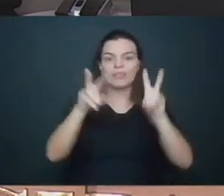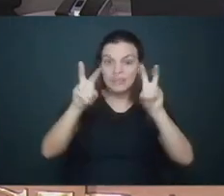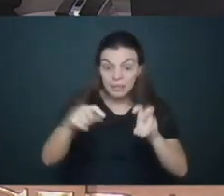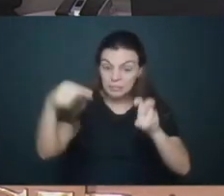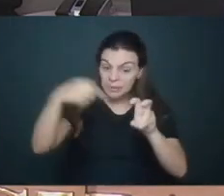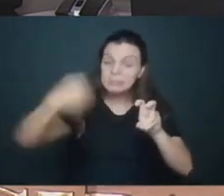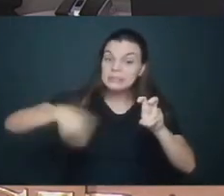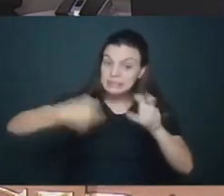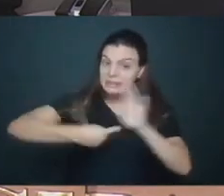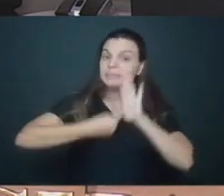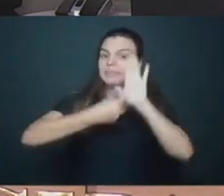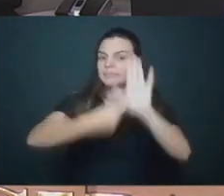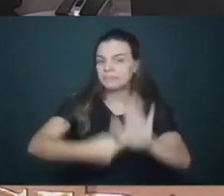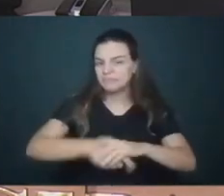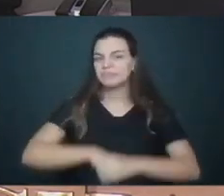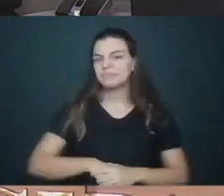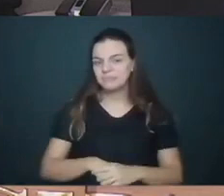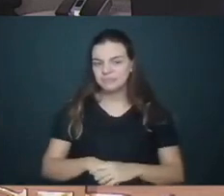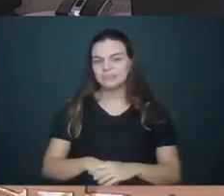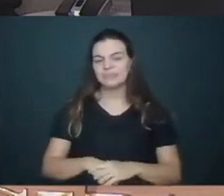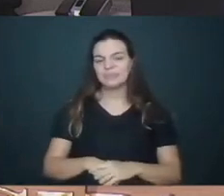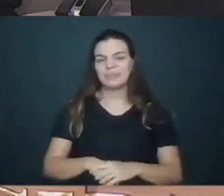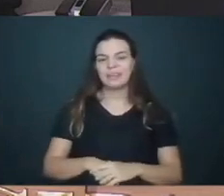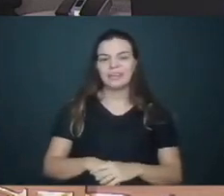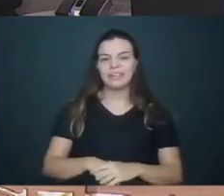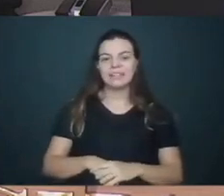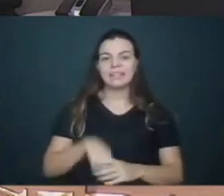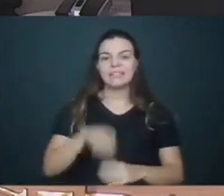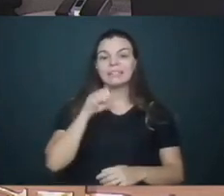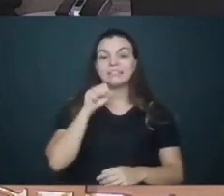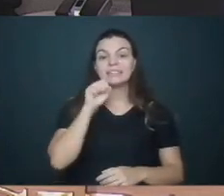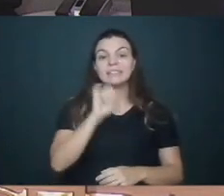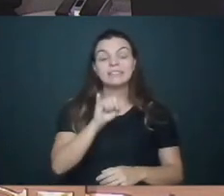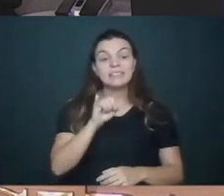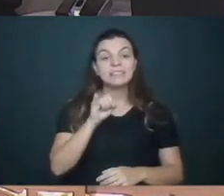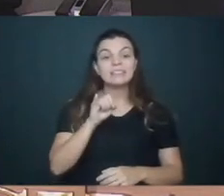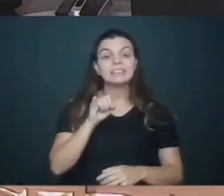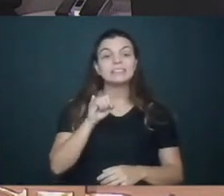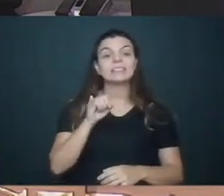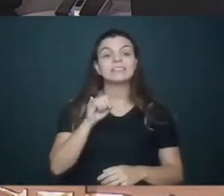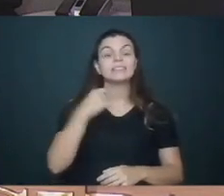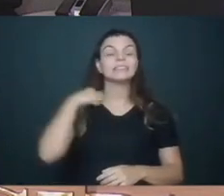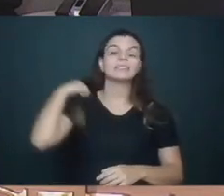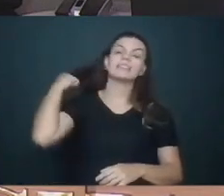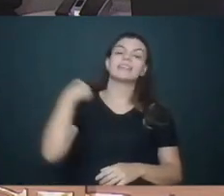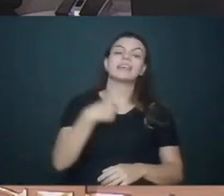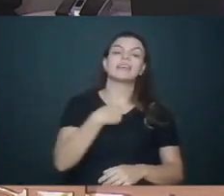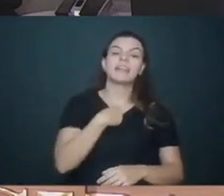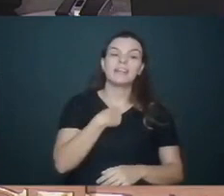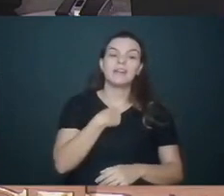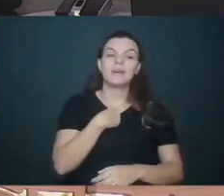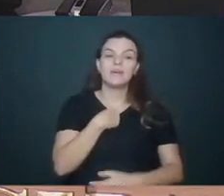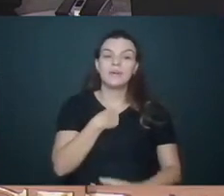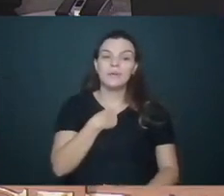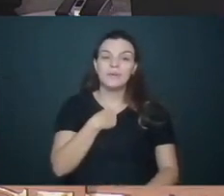Então, olha, se eu ainda pretendo passar dos 80, né, só cheguei lá agora.